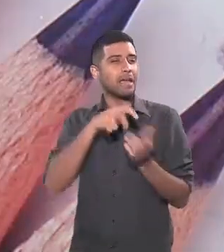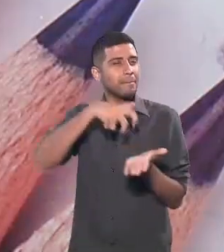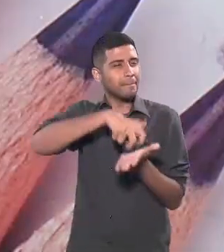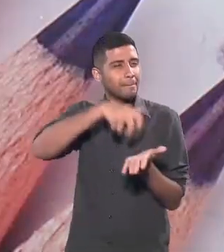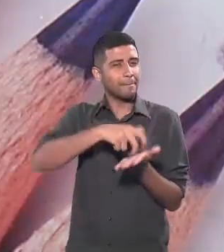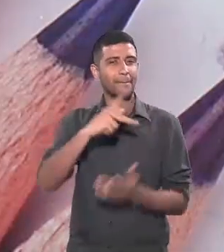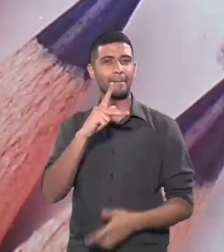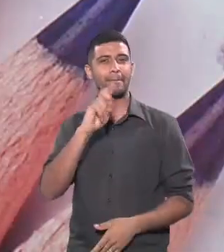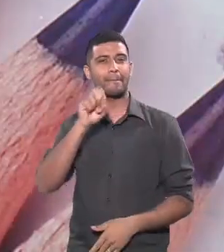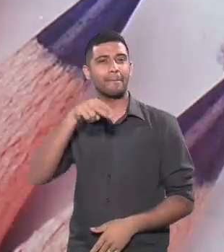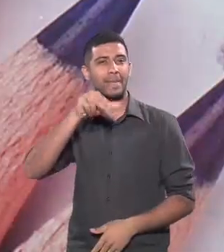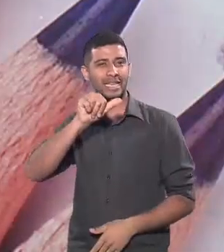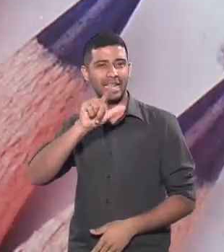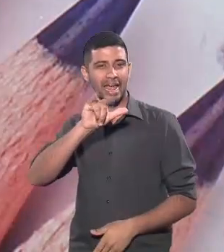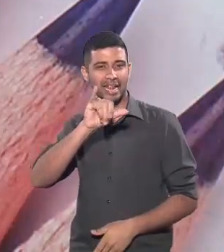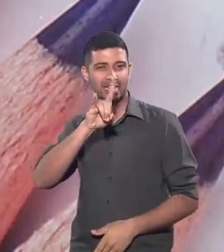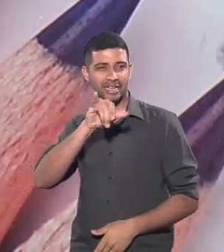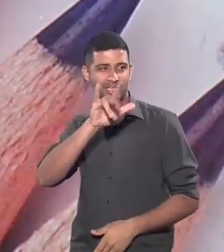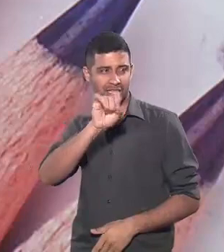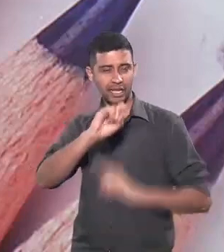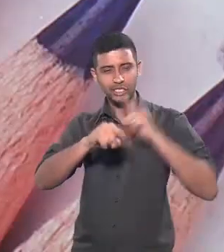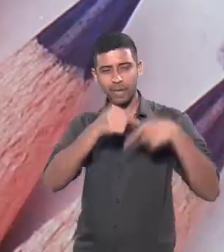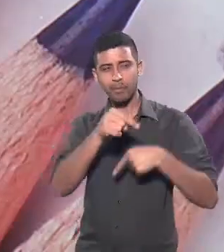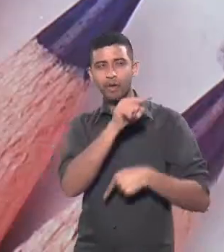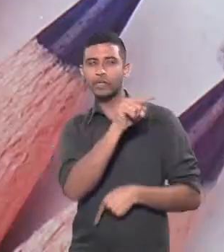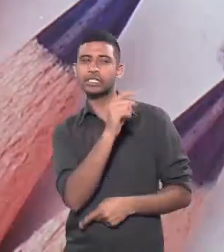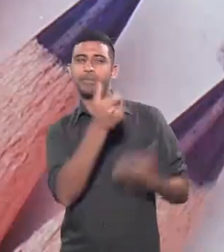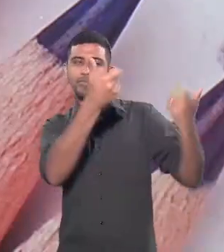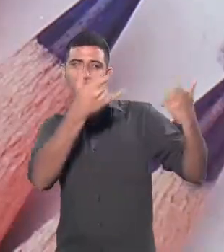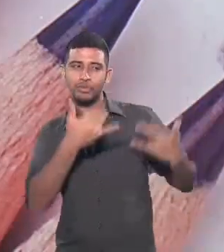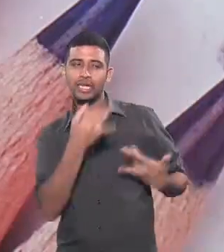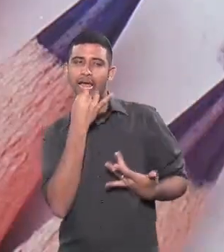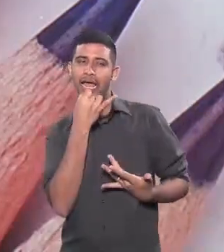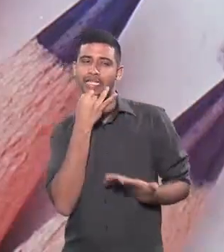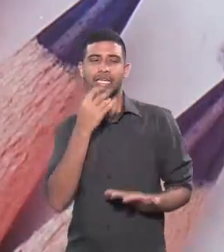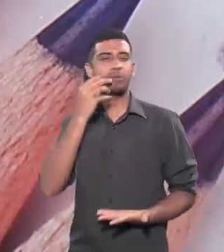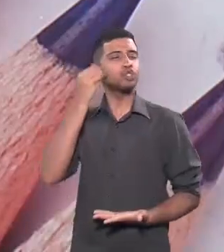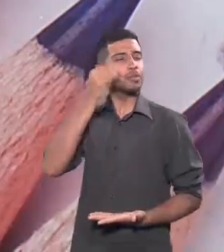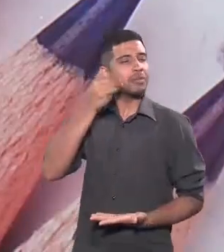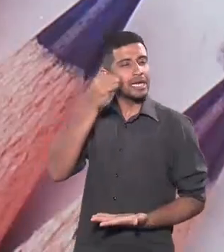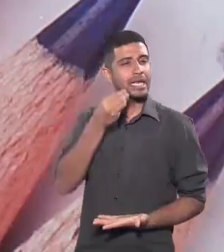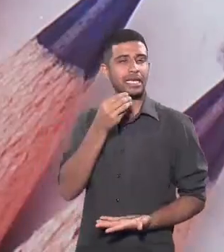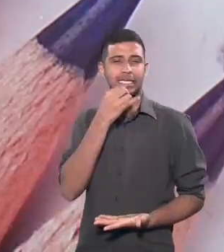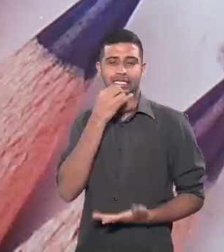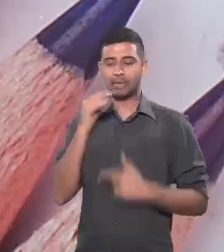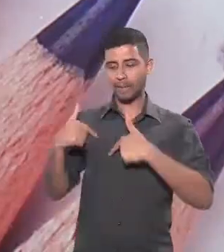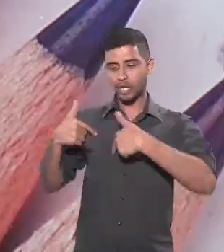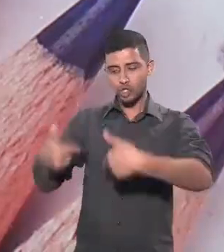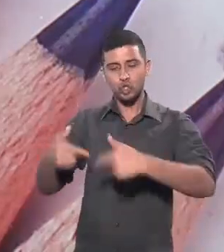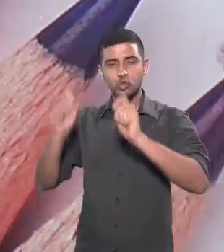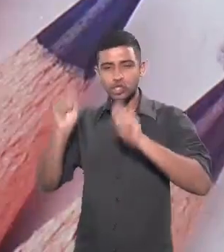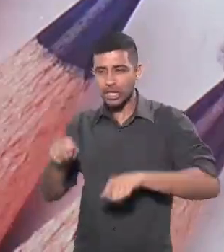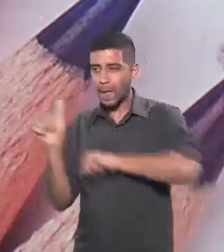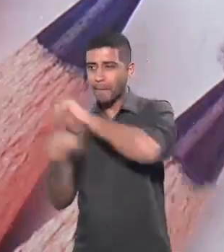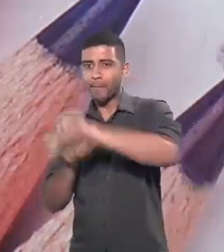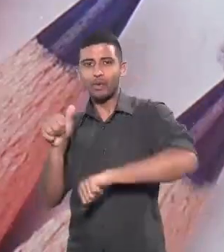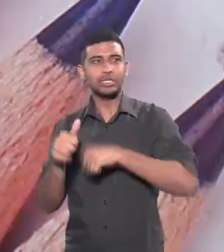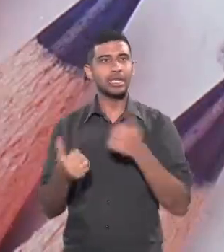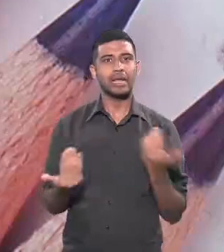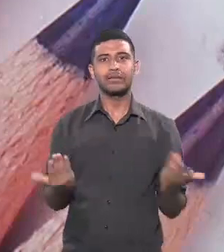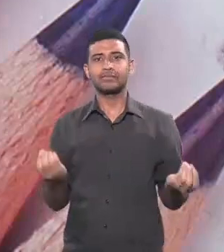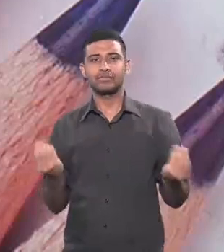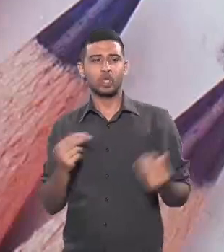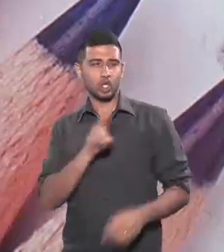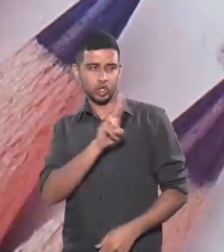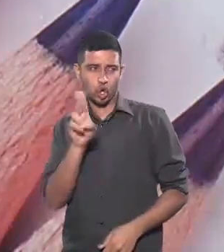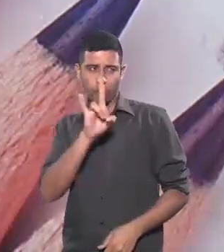depois a gente vai voltar lá. Depois, Patrícia, eu queria que você, inclusive, contasse casos em que uma mínima atitude poderia ter mudado. Você não precisa falar nome,